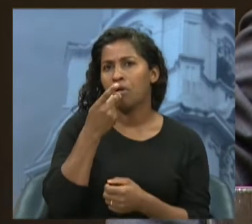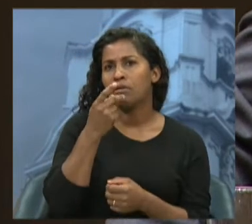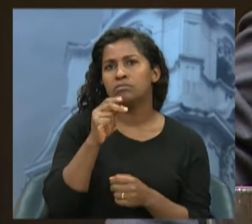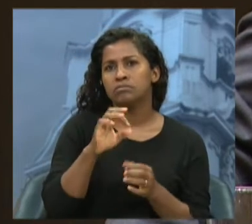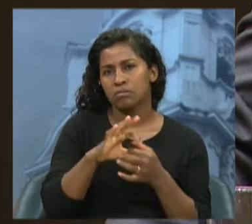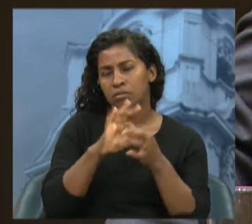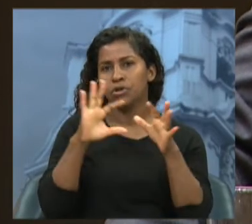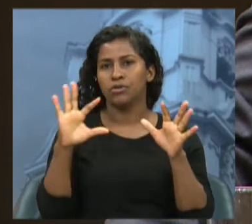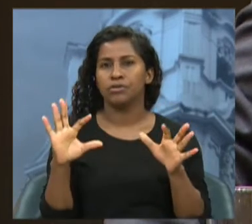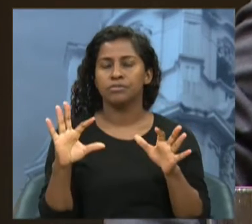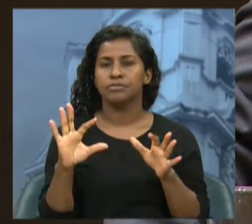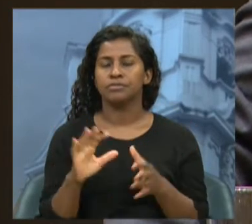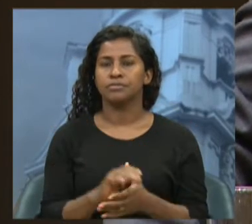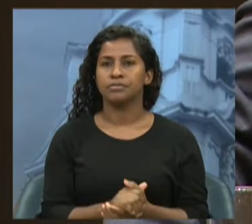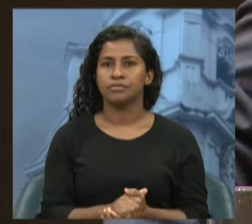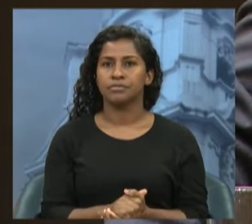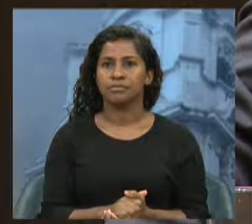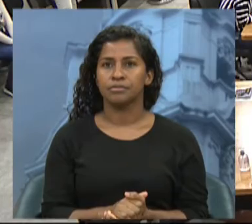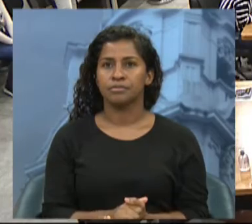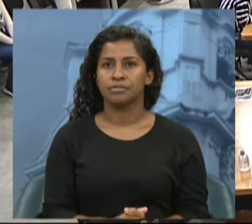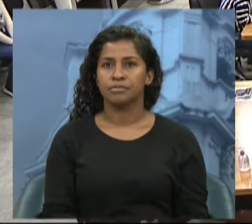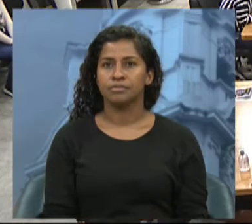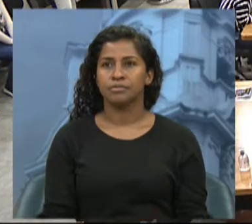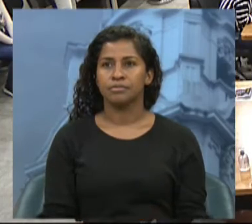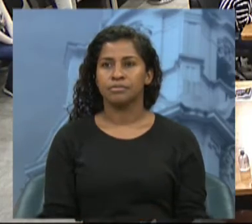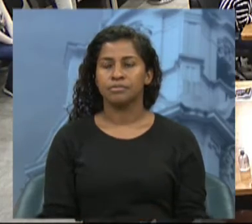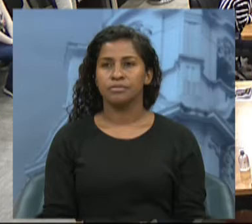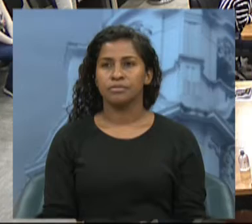favor, o microfone está aberto.